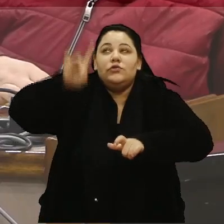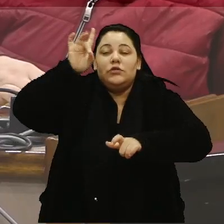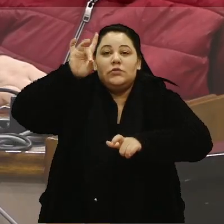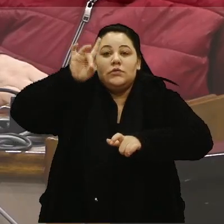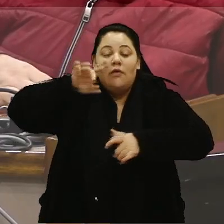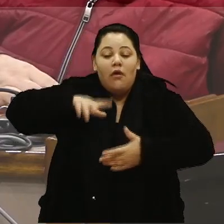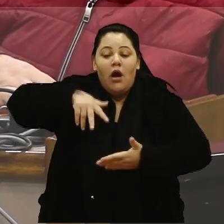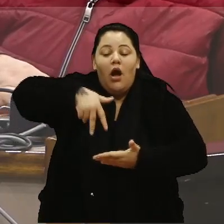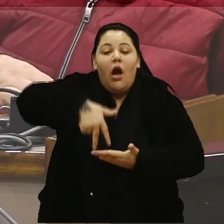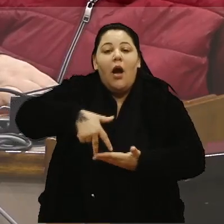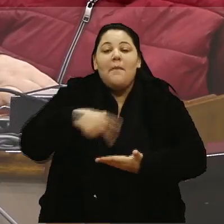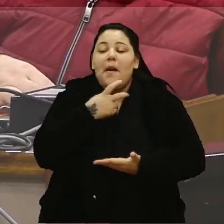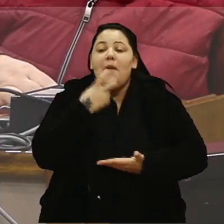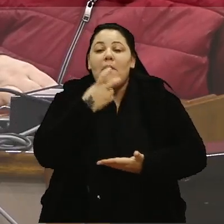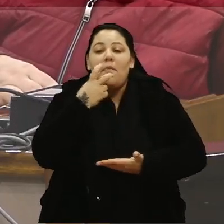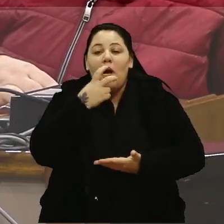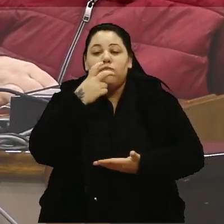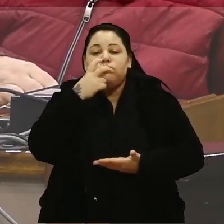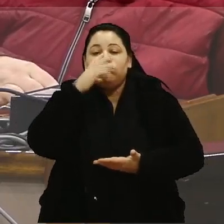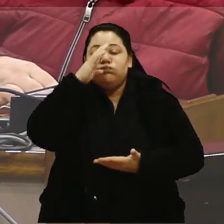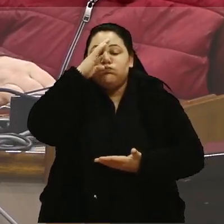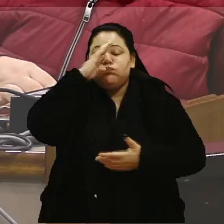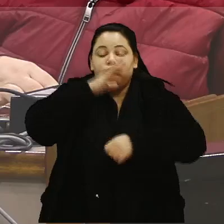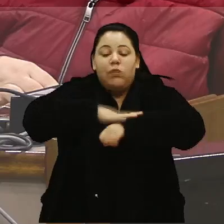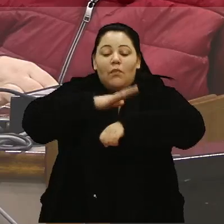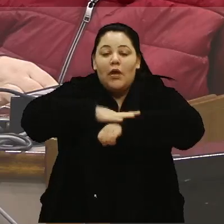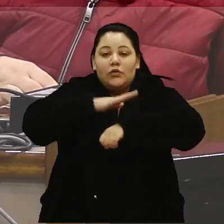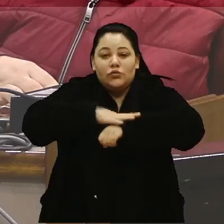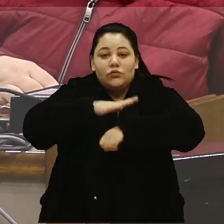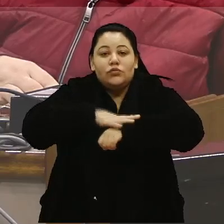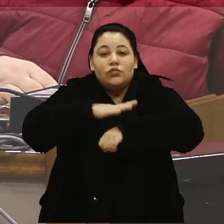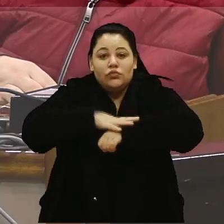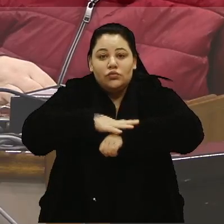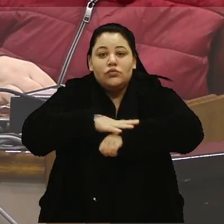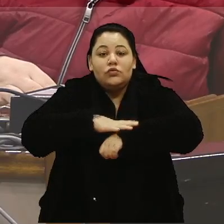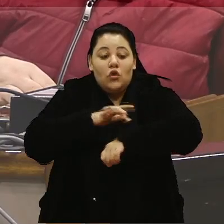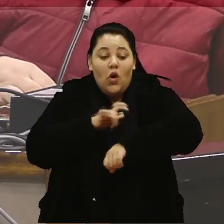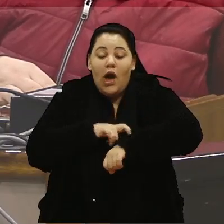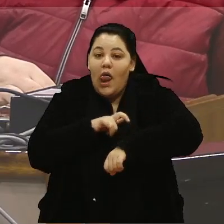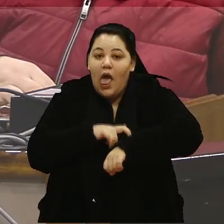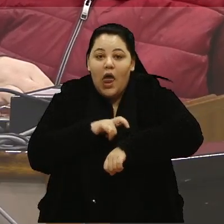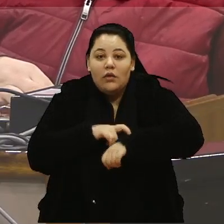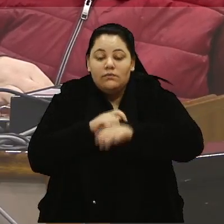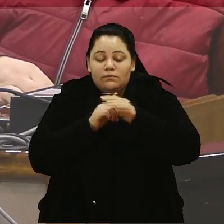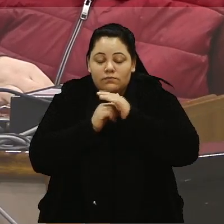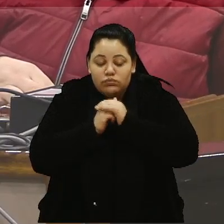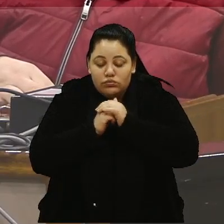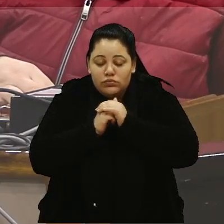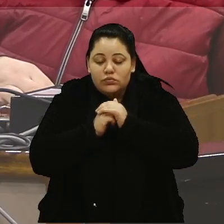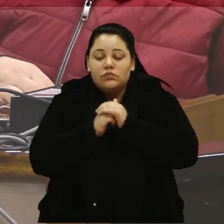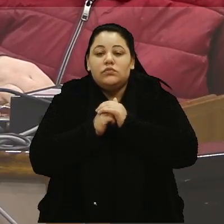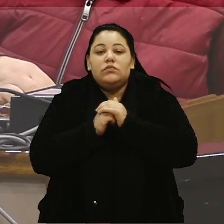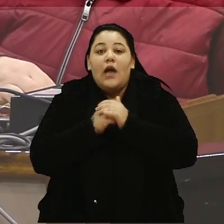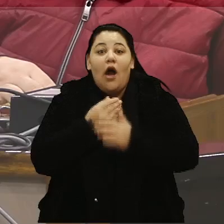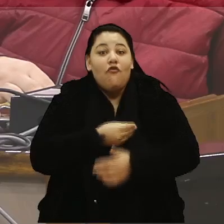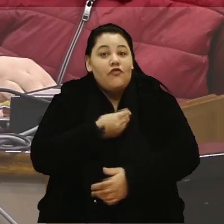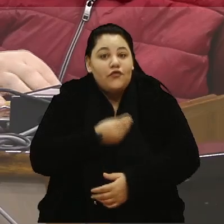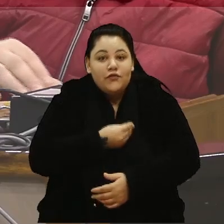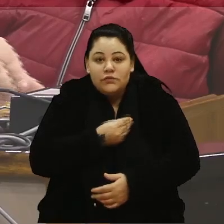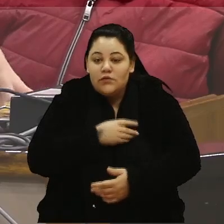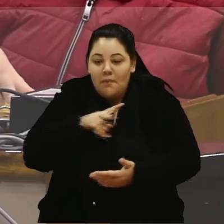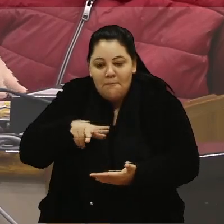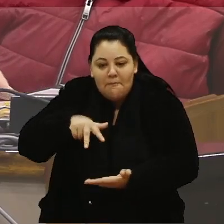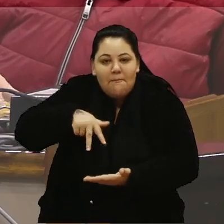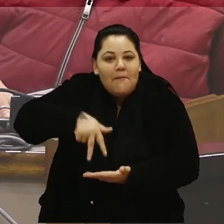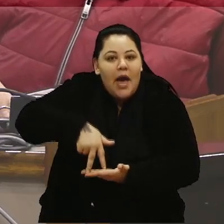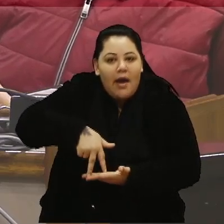dos irmãos durante um culto transmitido ao vivo. Pastor Sérgio deixa sua esposa, família